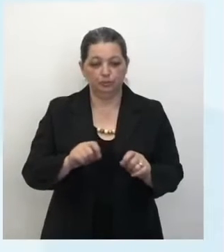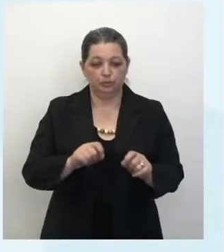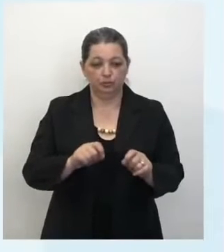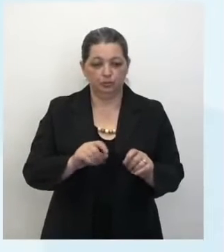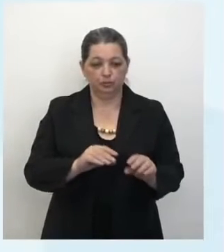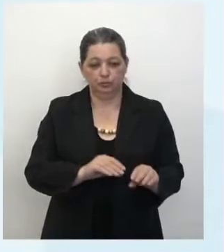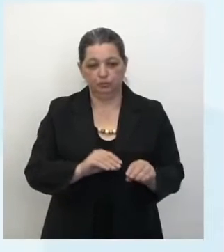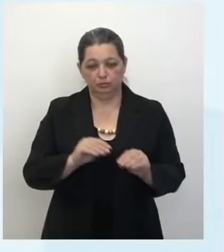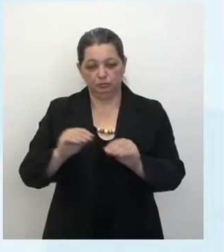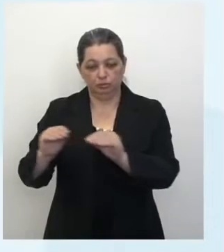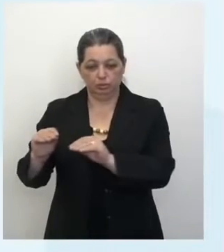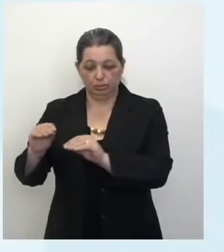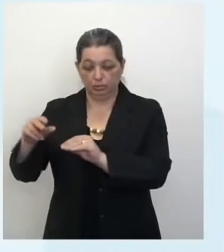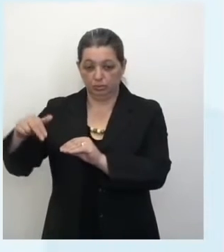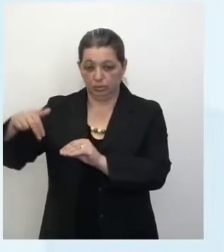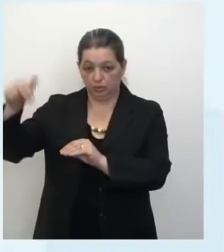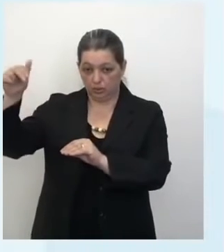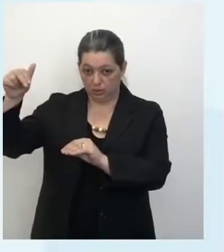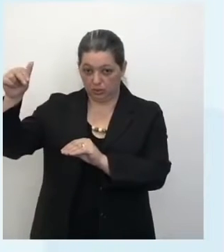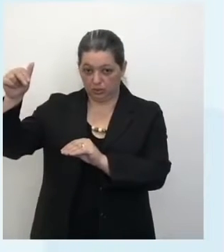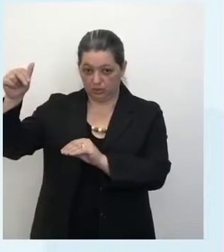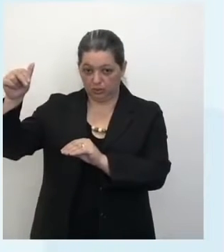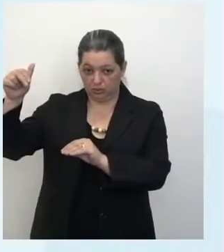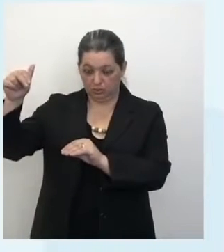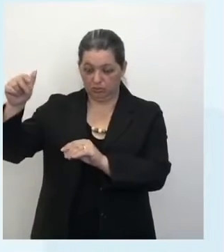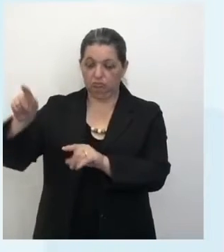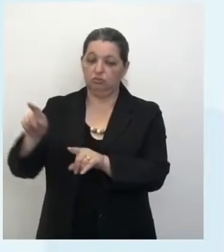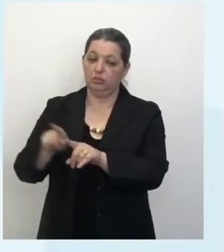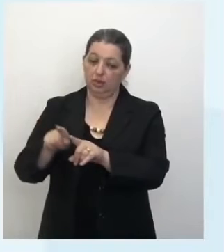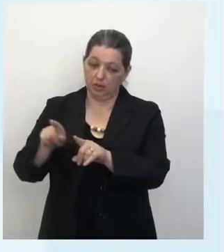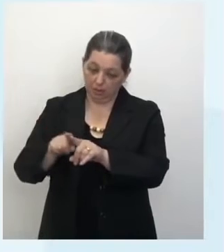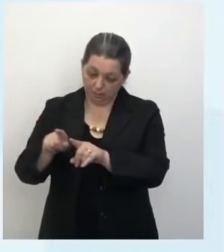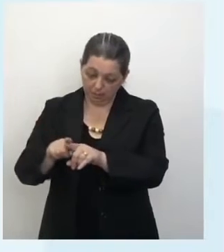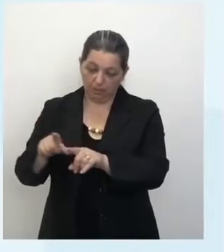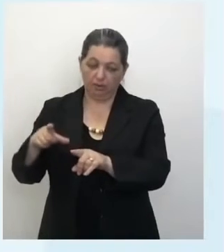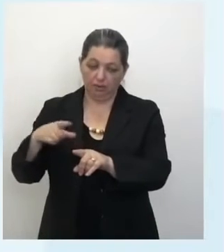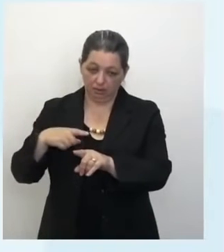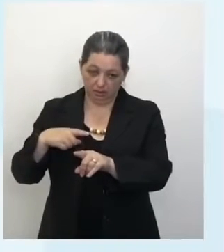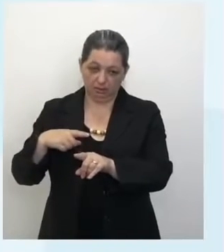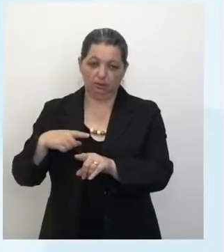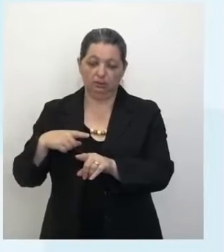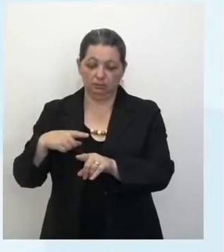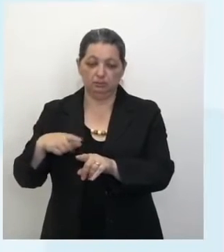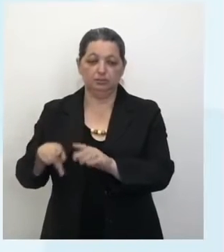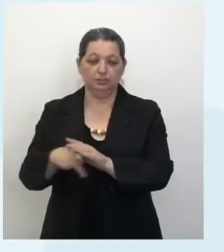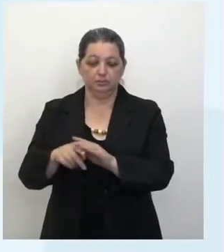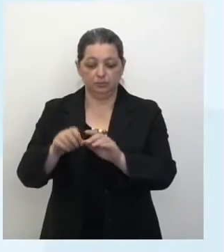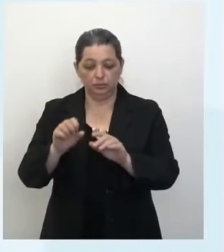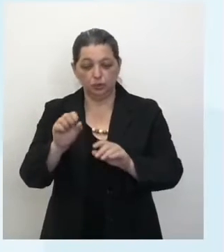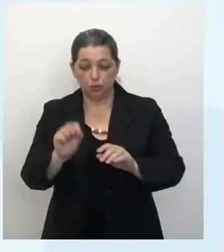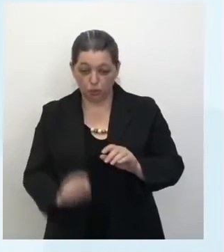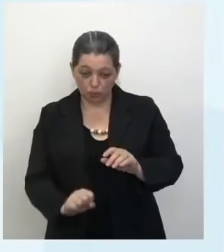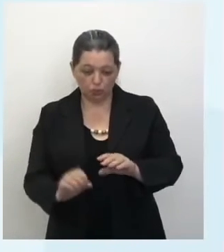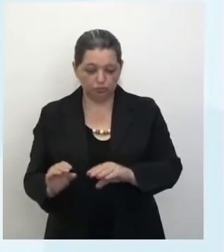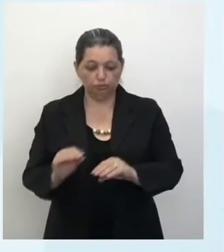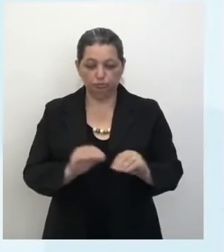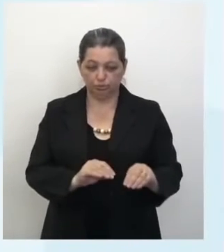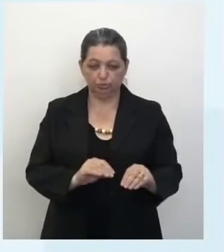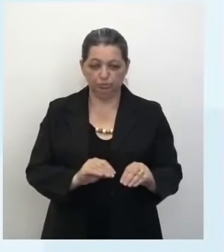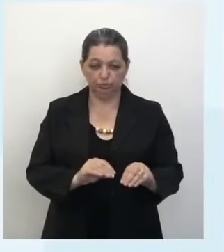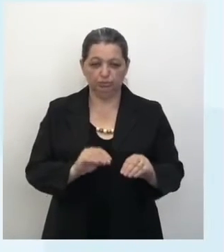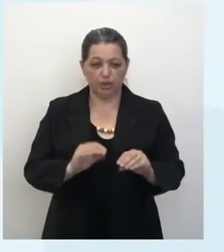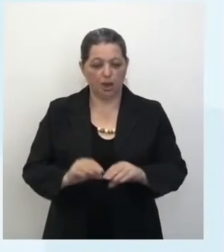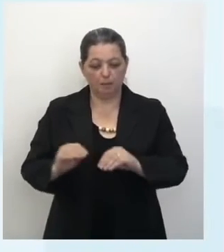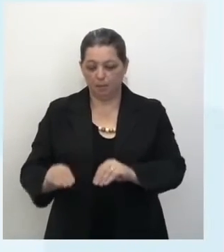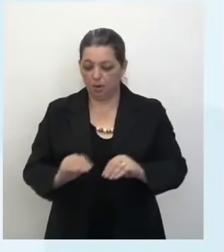região Nordeste, mas também tem o deslocamento da região Sul e Sudeste também. Então as pessoas continuam se deslocando aí Nordeste,